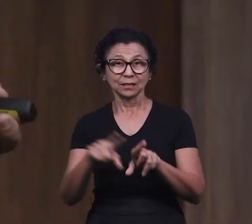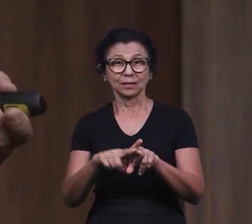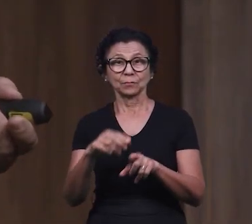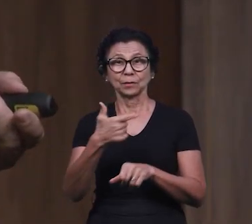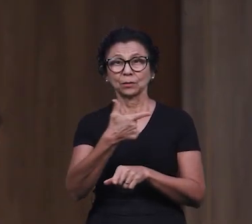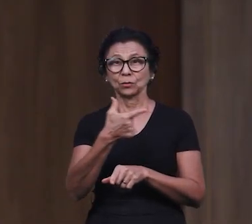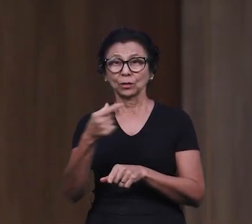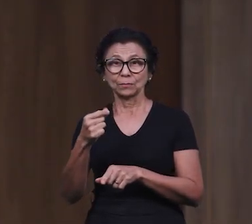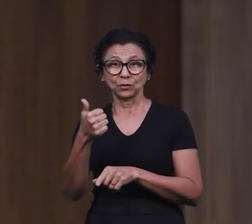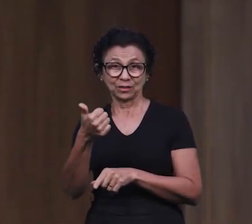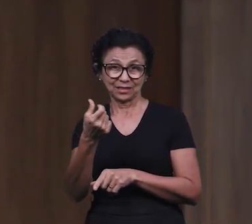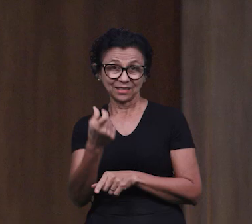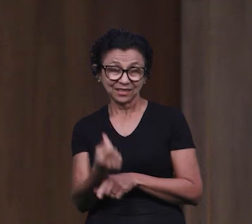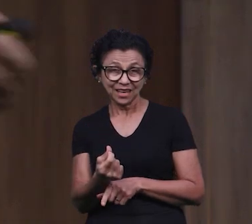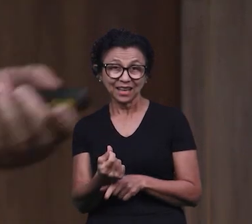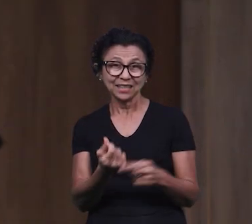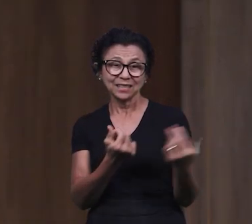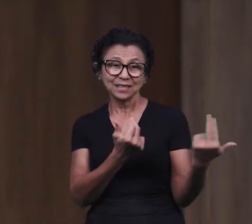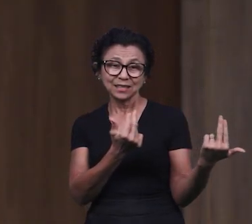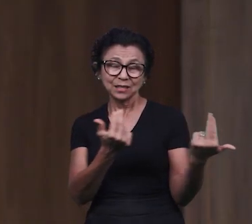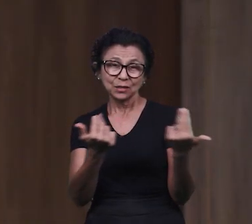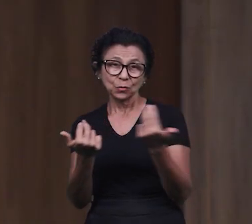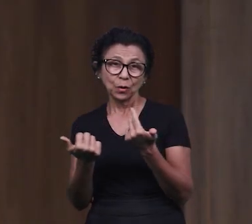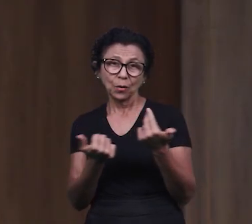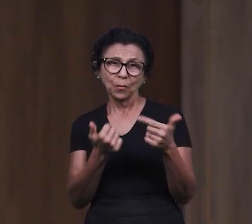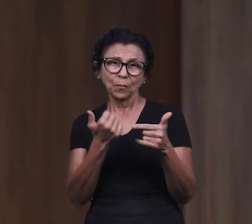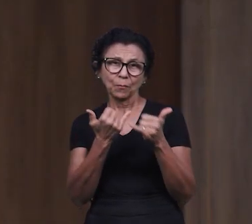semelhantes, todas elas com o mesmo fundamento,